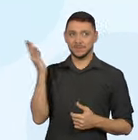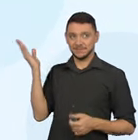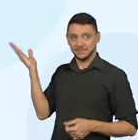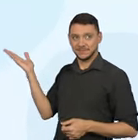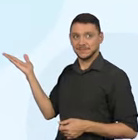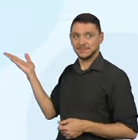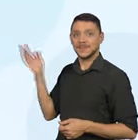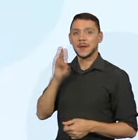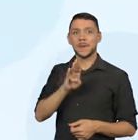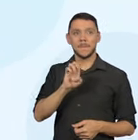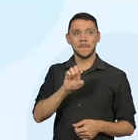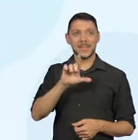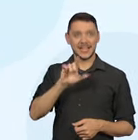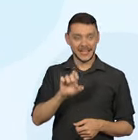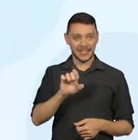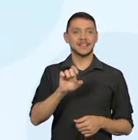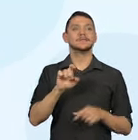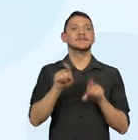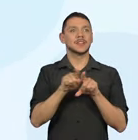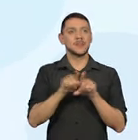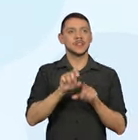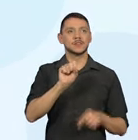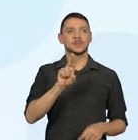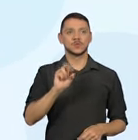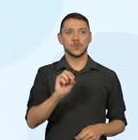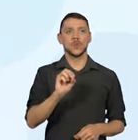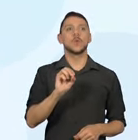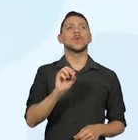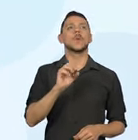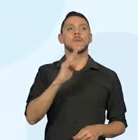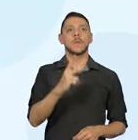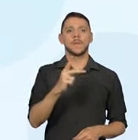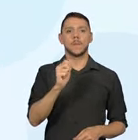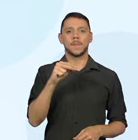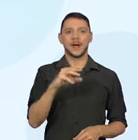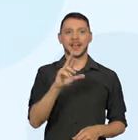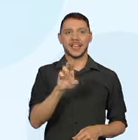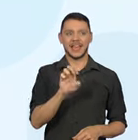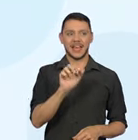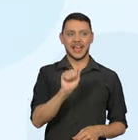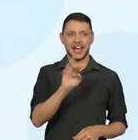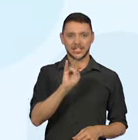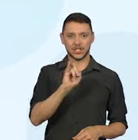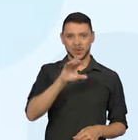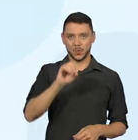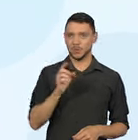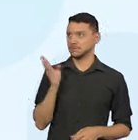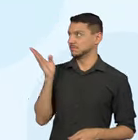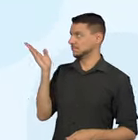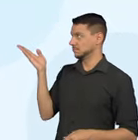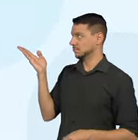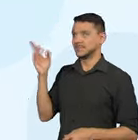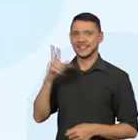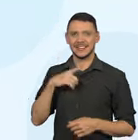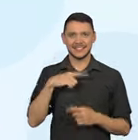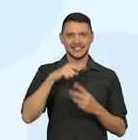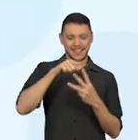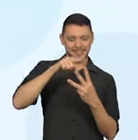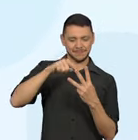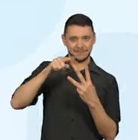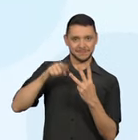isso? Suco entérico, tá? São as enzimas do próprio intestino. Bile é um